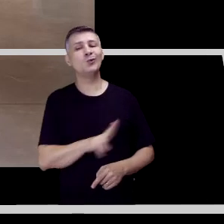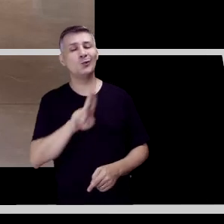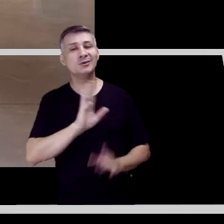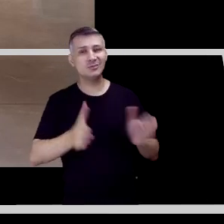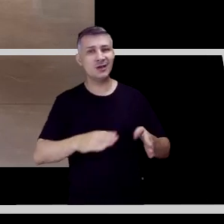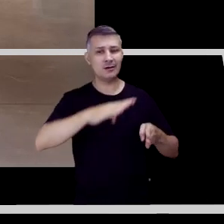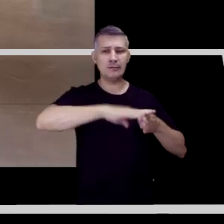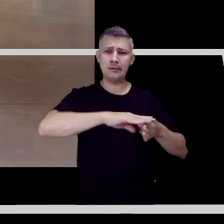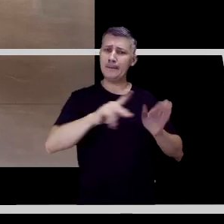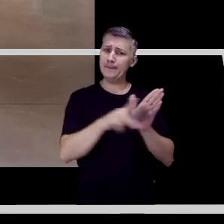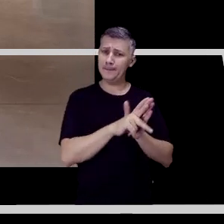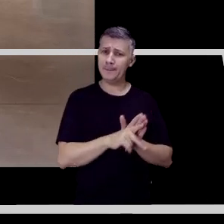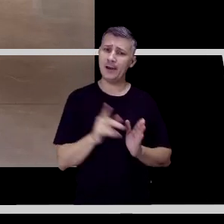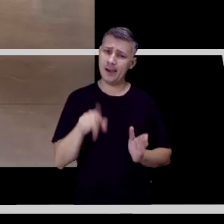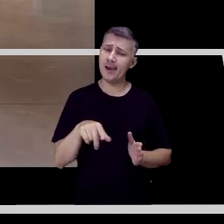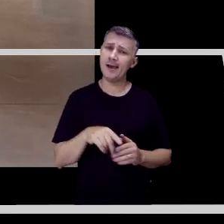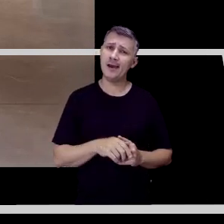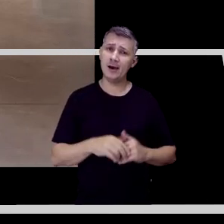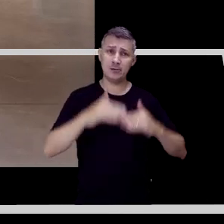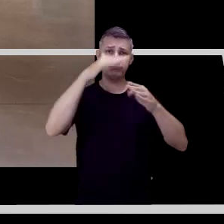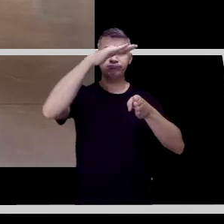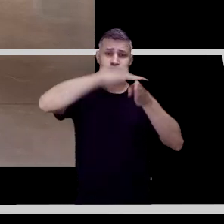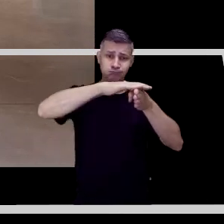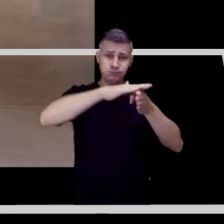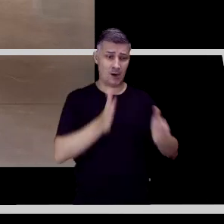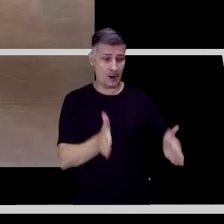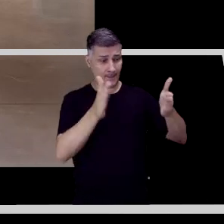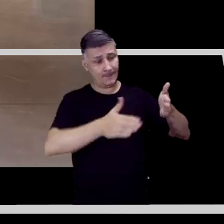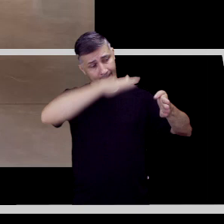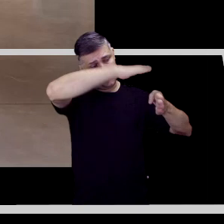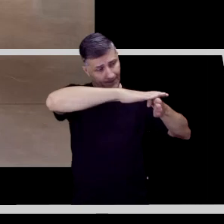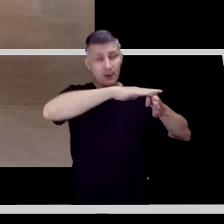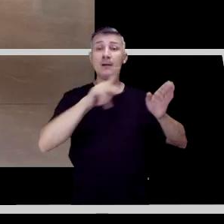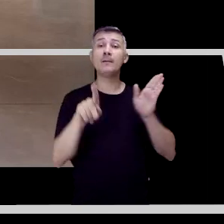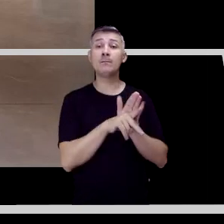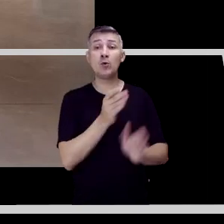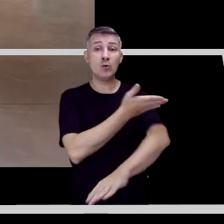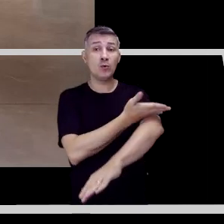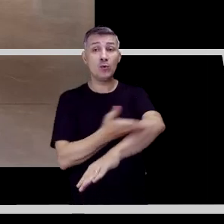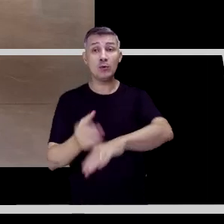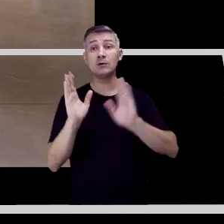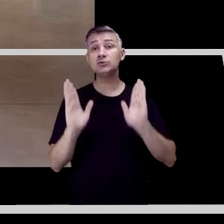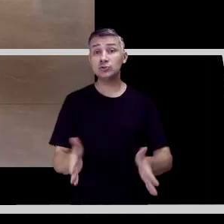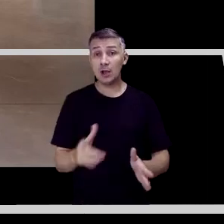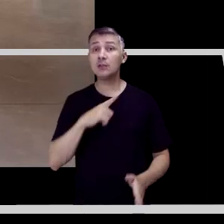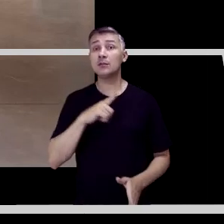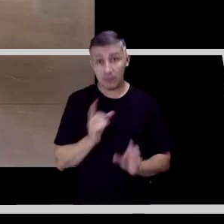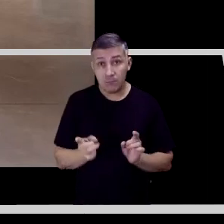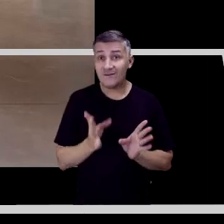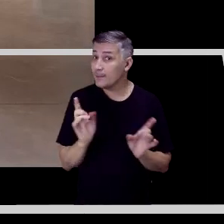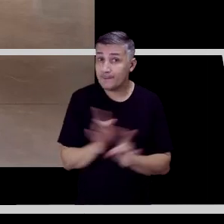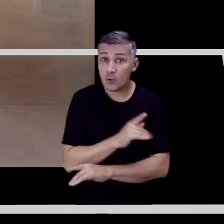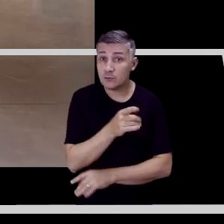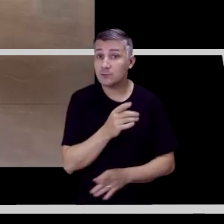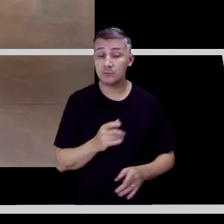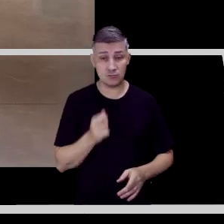gente usa essas lajes PI, por exemplo, que são as lajes de cobertura, e os painéis laterais são padrões da indústria. Então, a gente está